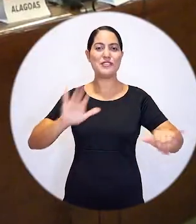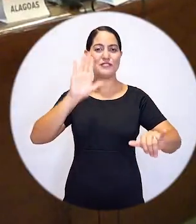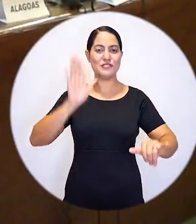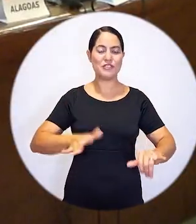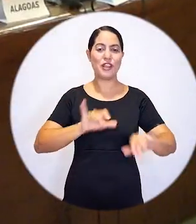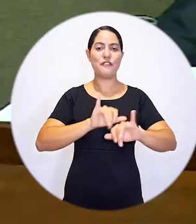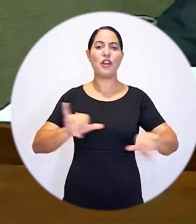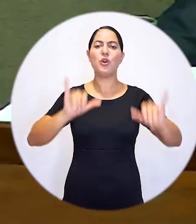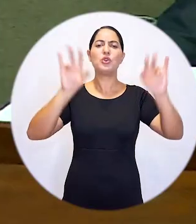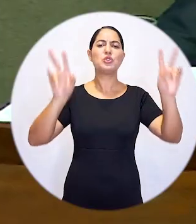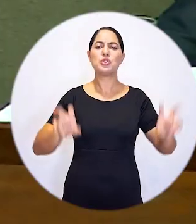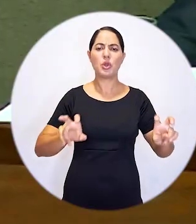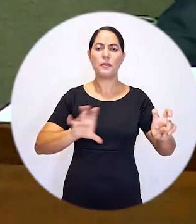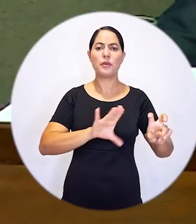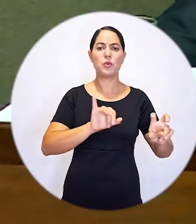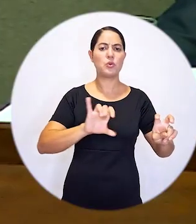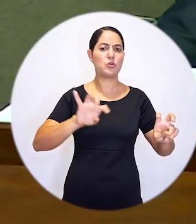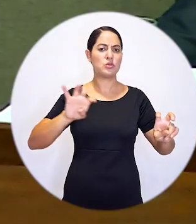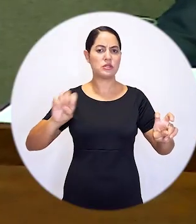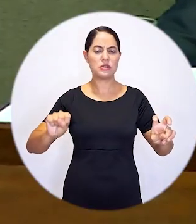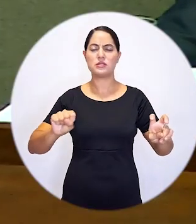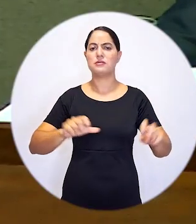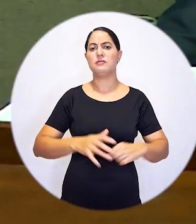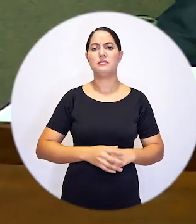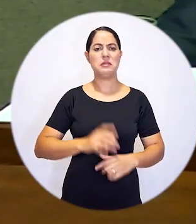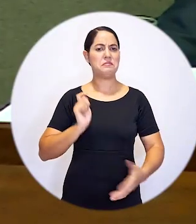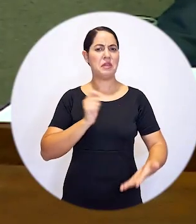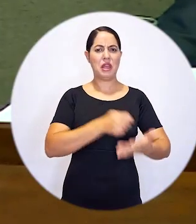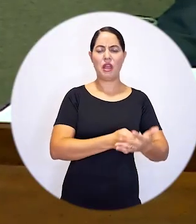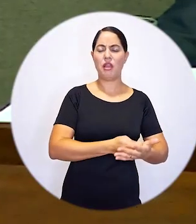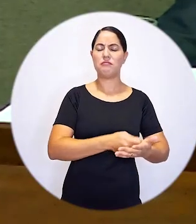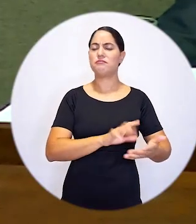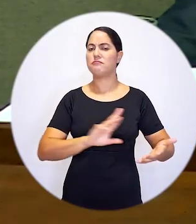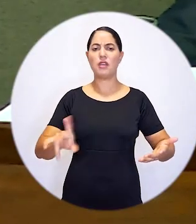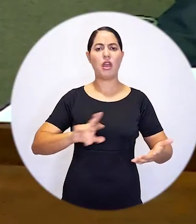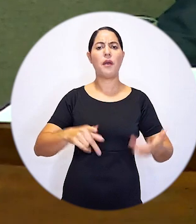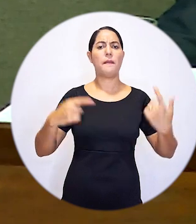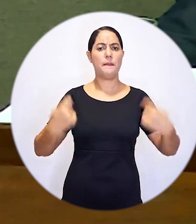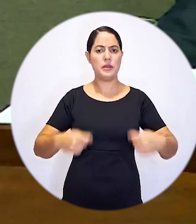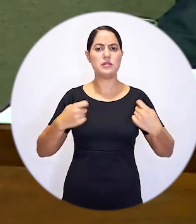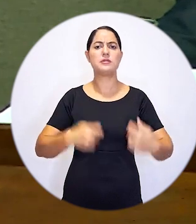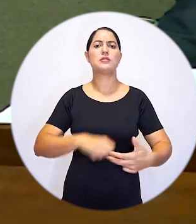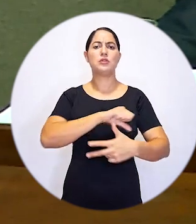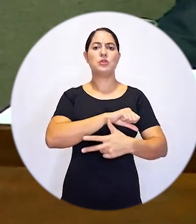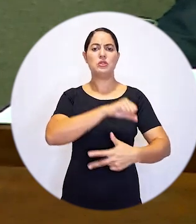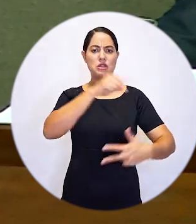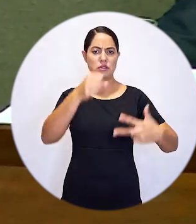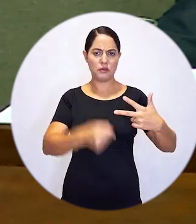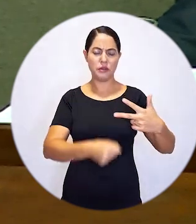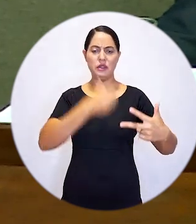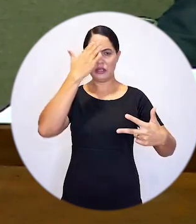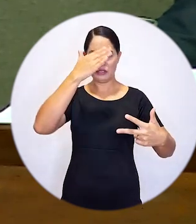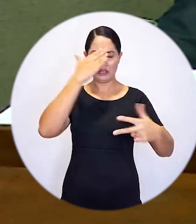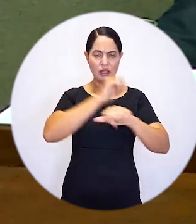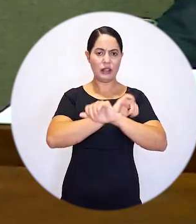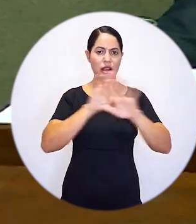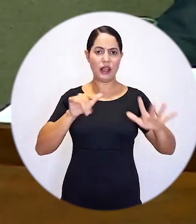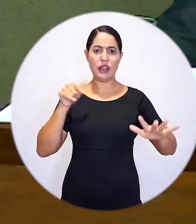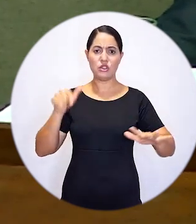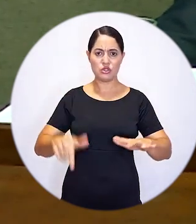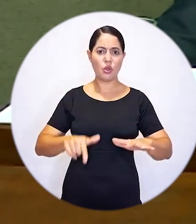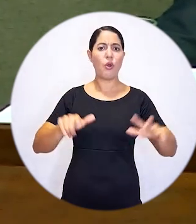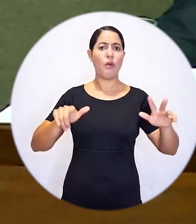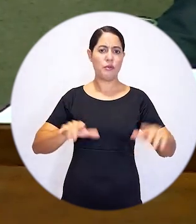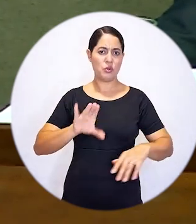barreira, que tira de muitos brasileiros um direito fundamental. Estamos mobilizados para que os três poderes compreendam a gravidade da